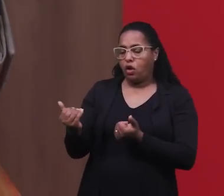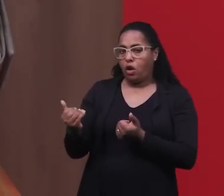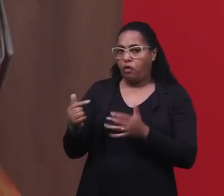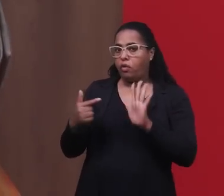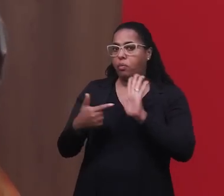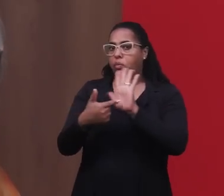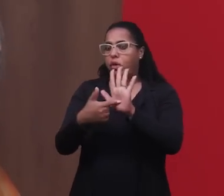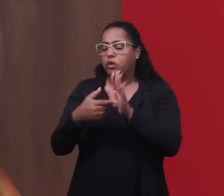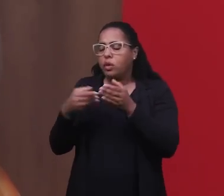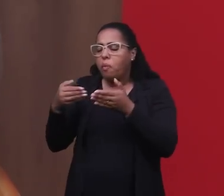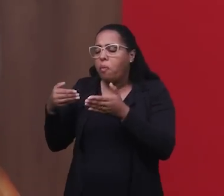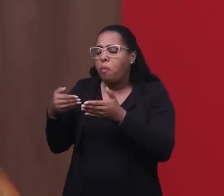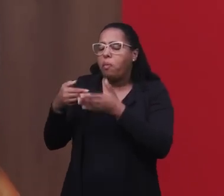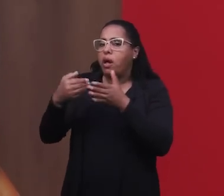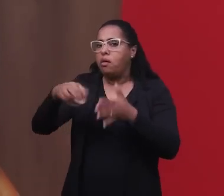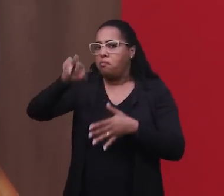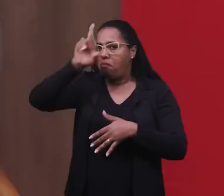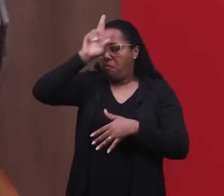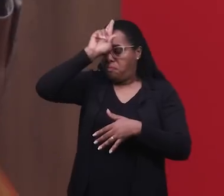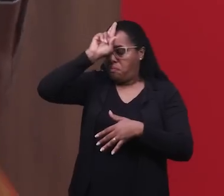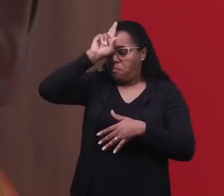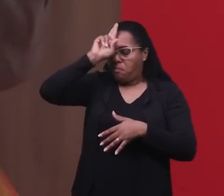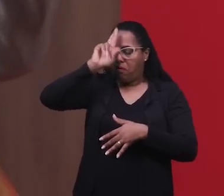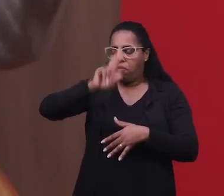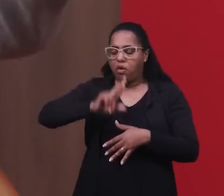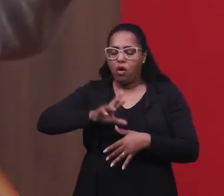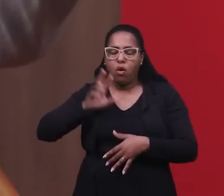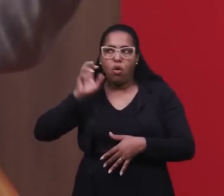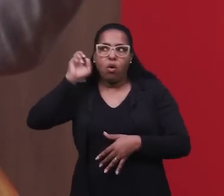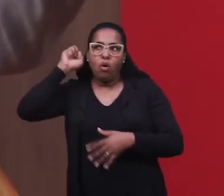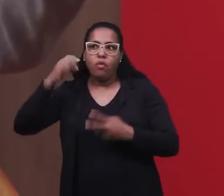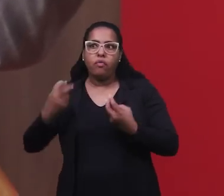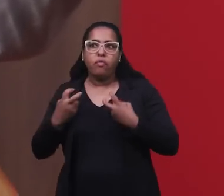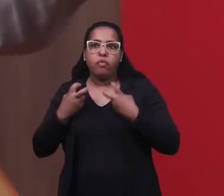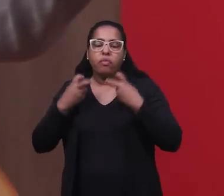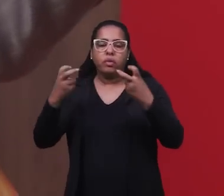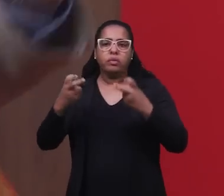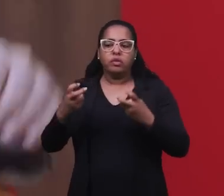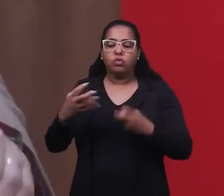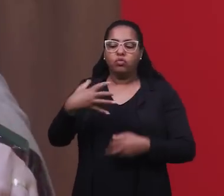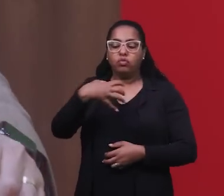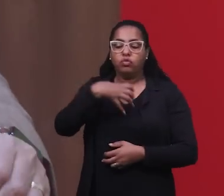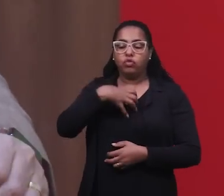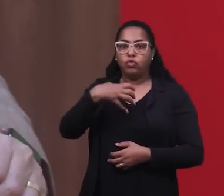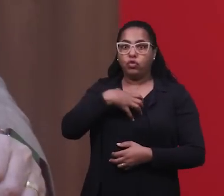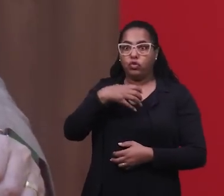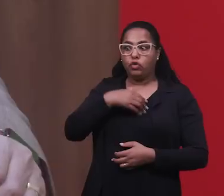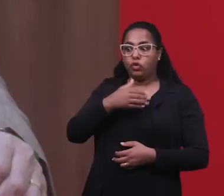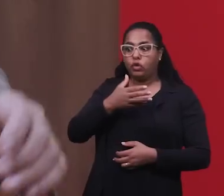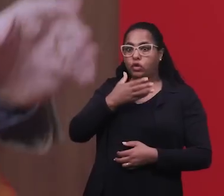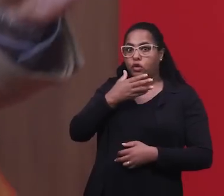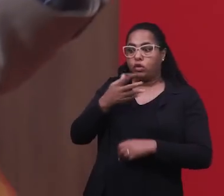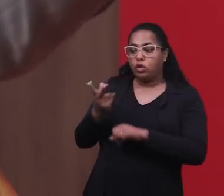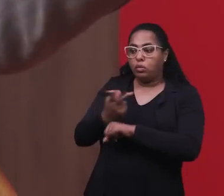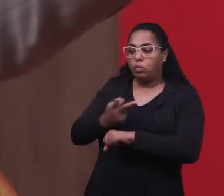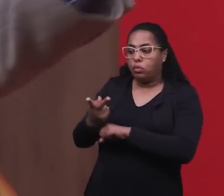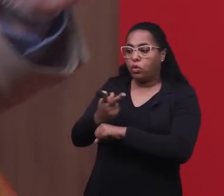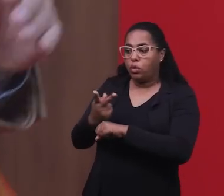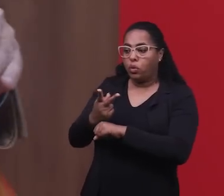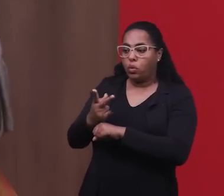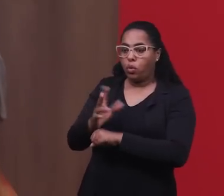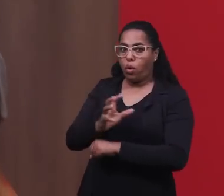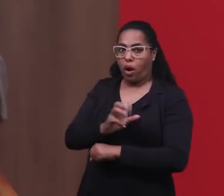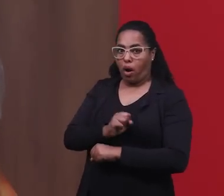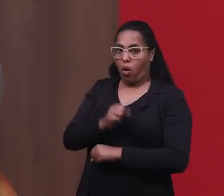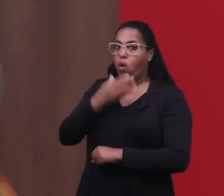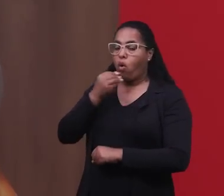meia-noite, ouviu-se um grito. Então, a forma como ele buscou foi errada. Que este tipo